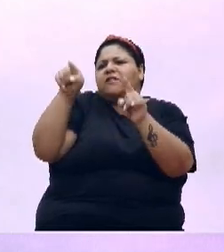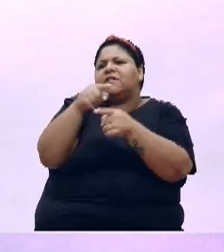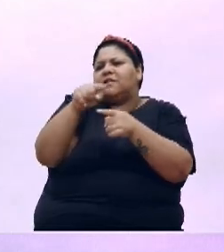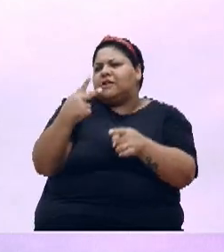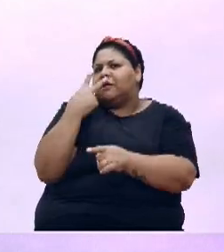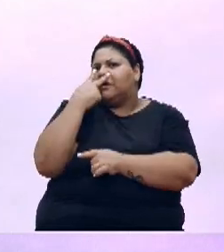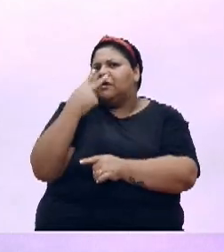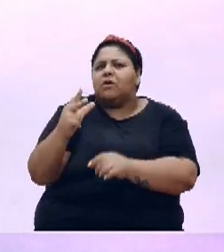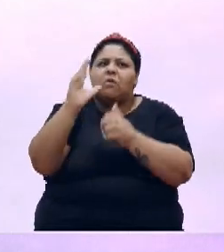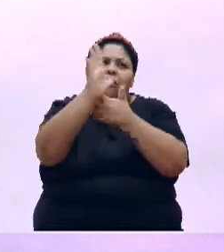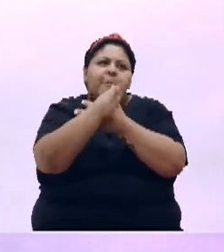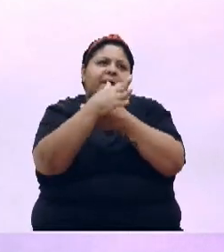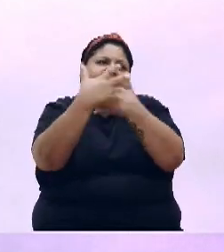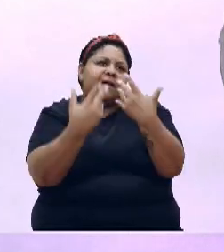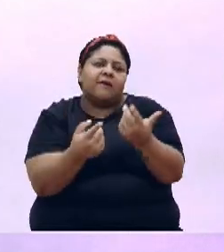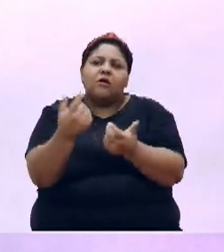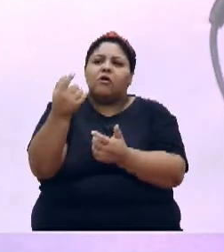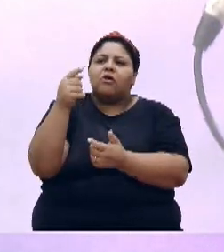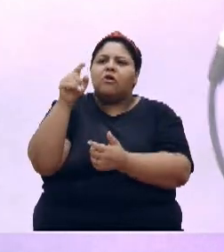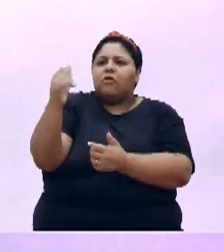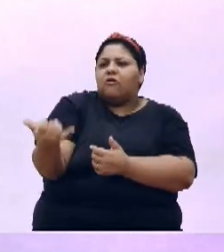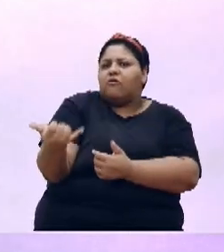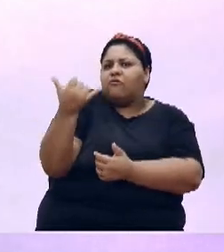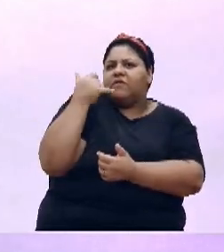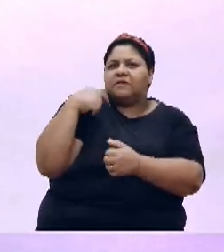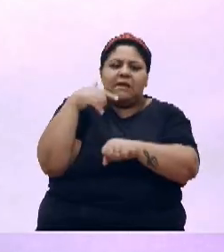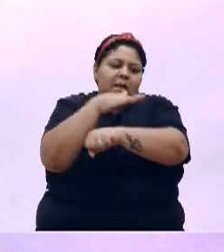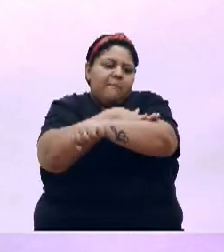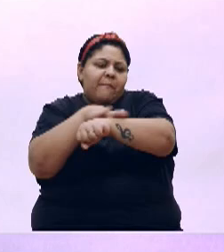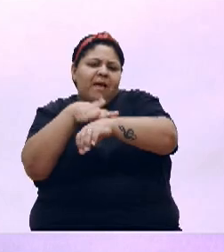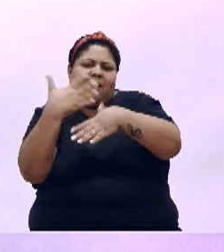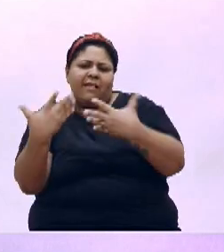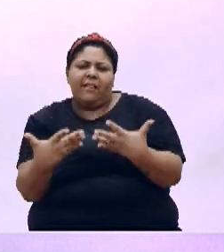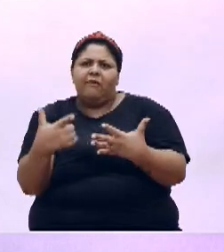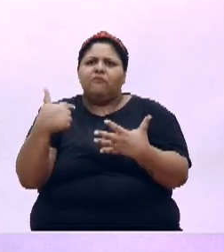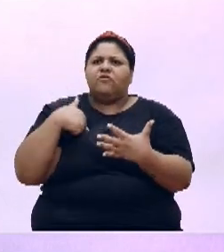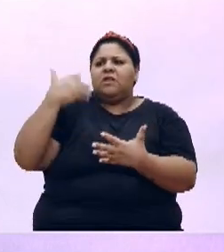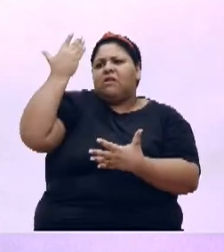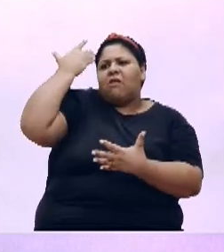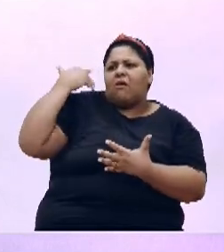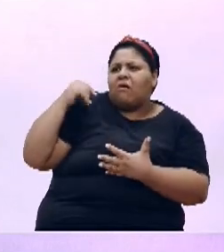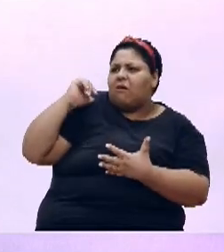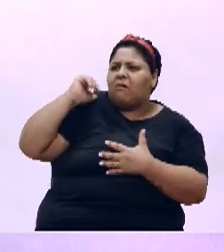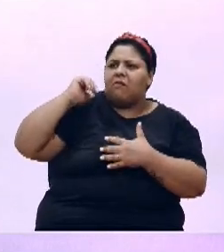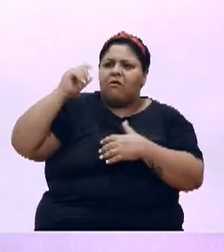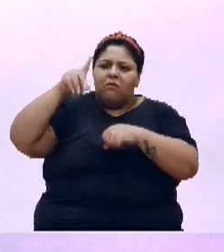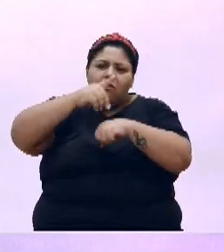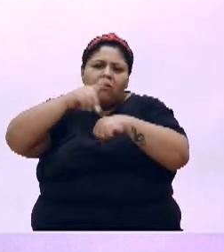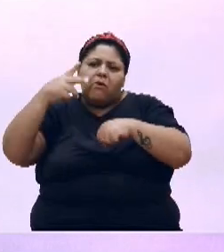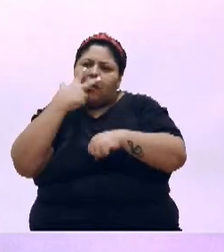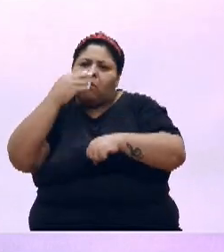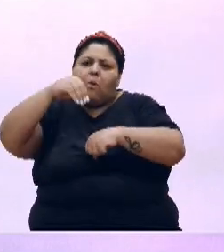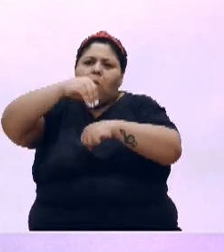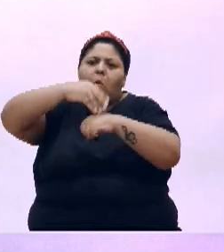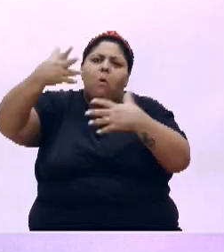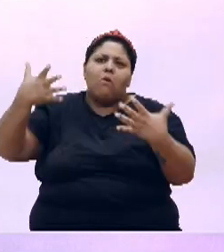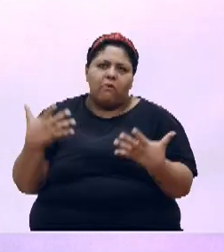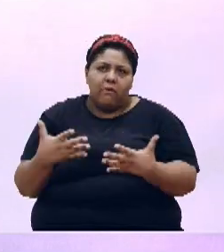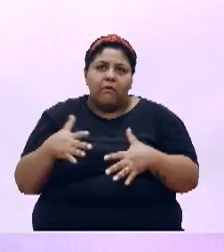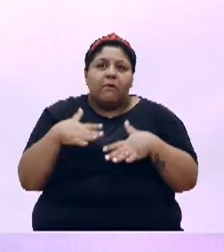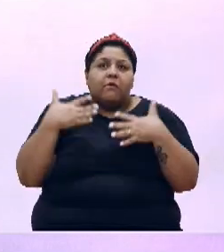tal passarinho, você terá pele de não sei o quê, você terá os cabelos dourados como o ouro. Cadê